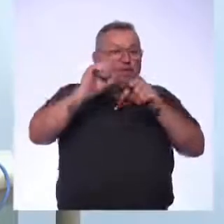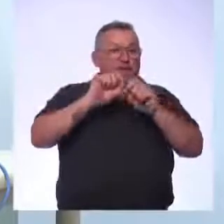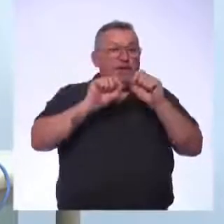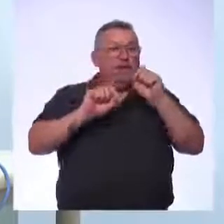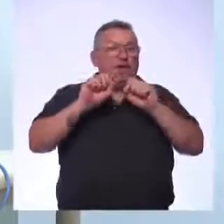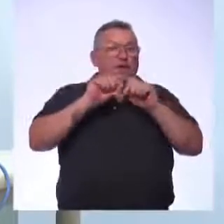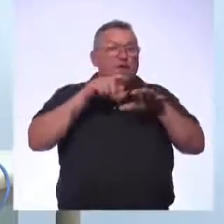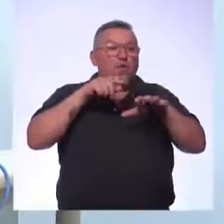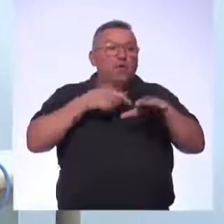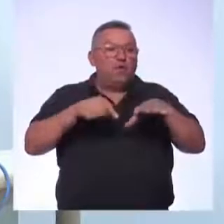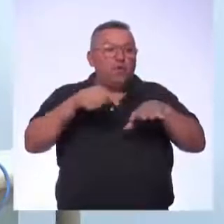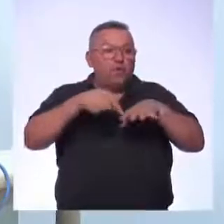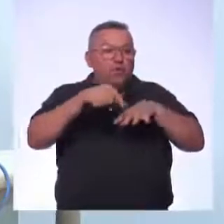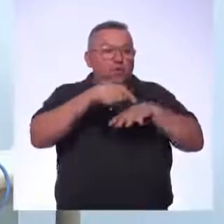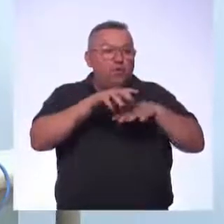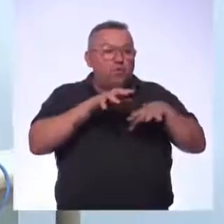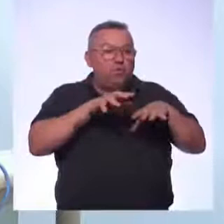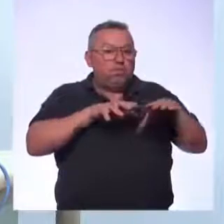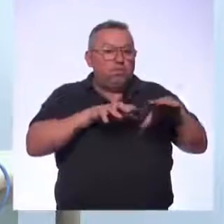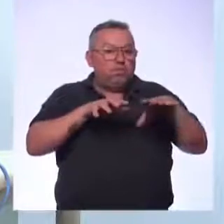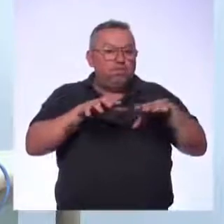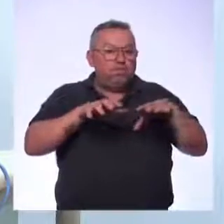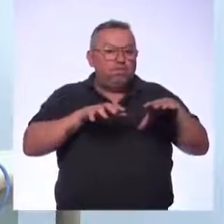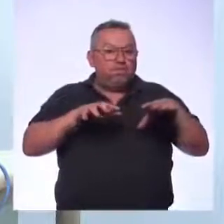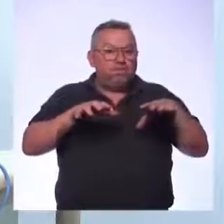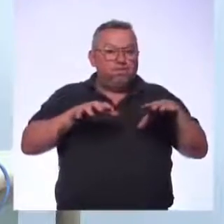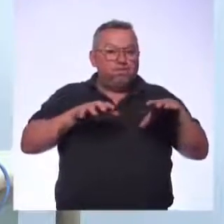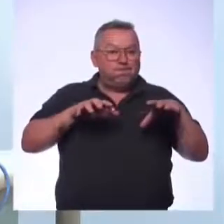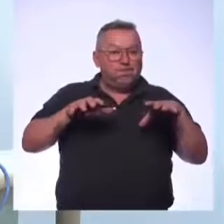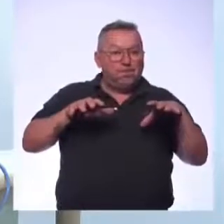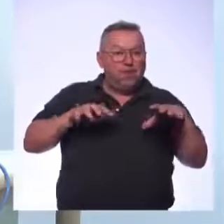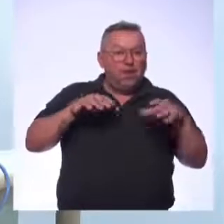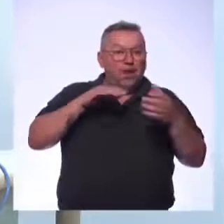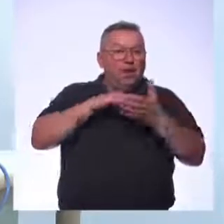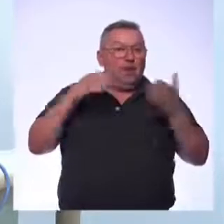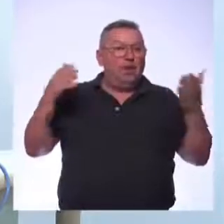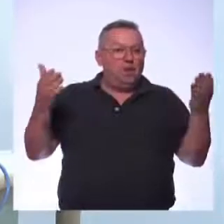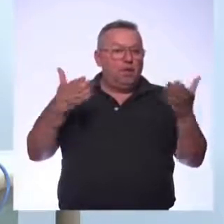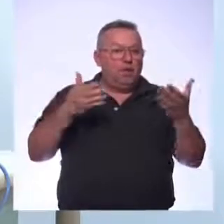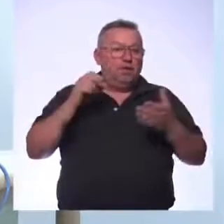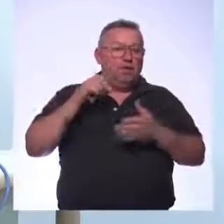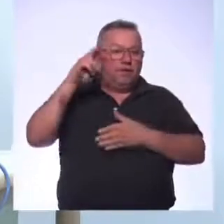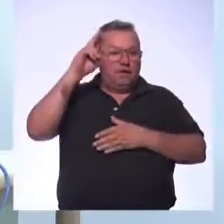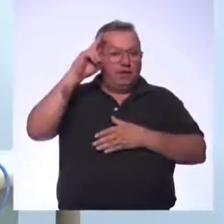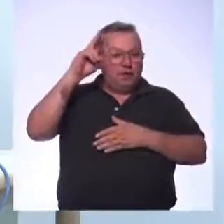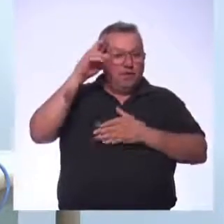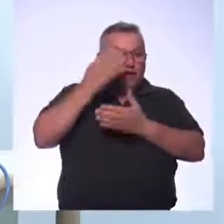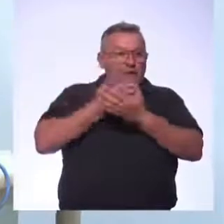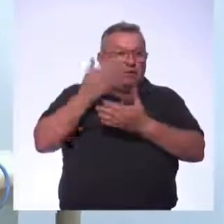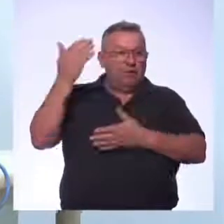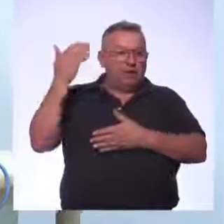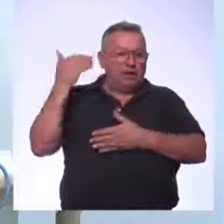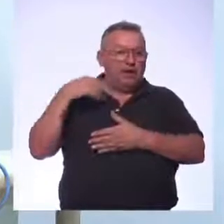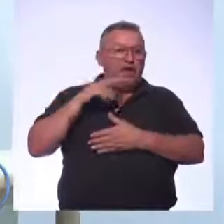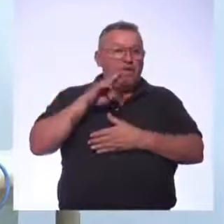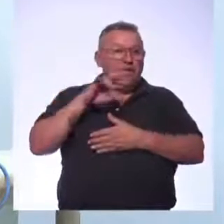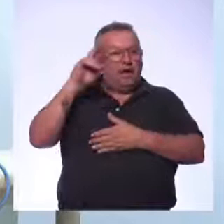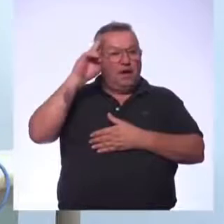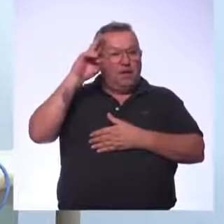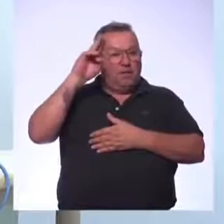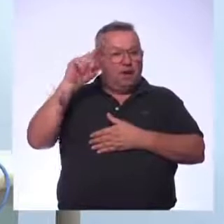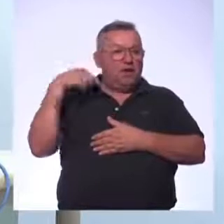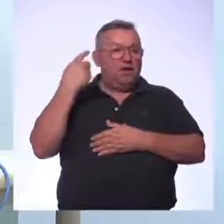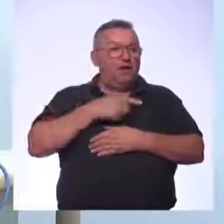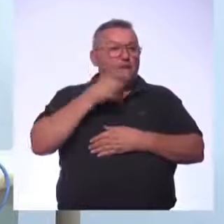os continentes se movimentem. Então, até hoje, os continentes estão se movimentando. Se vocês lembrarem da aula passada, vão lembrar, né, que nós